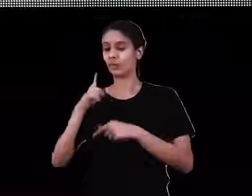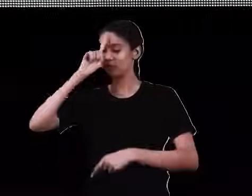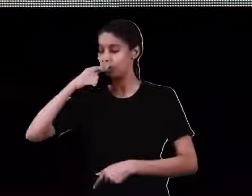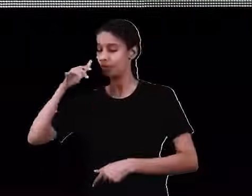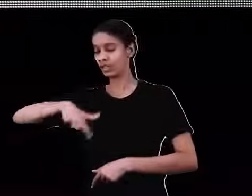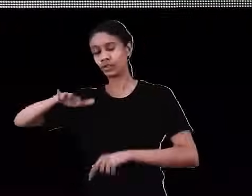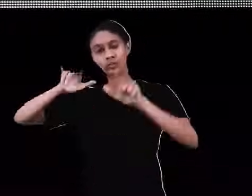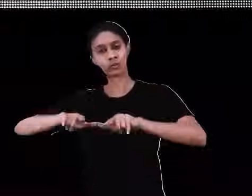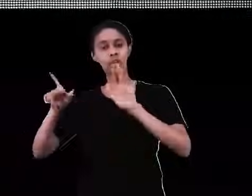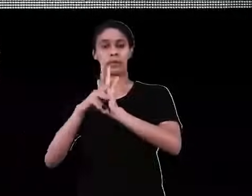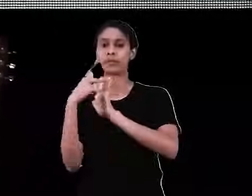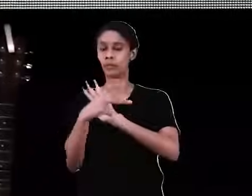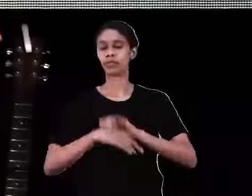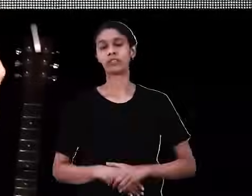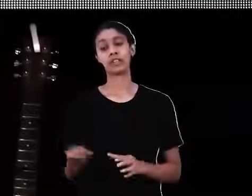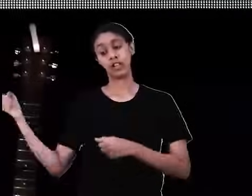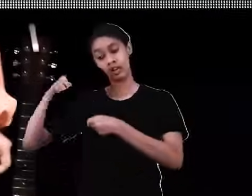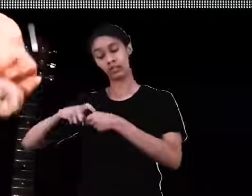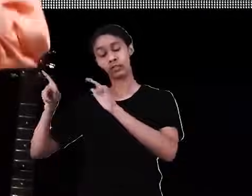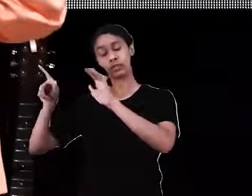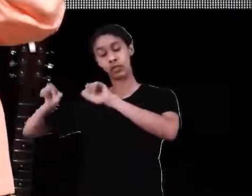Ela estava voltando ao seu próprio território.